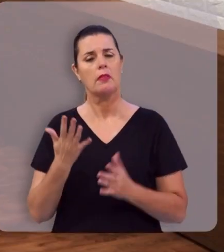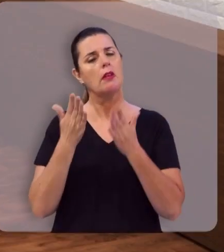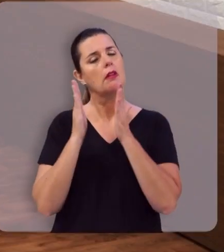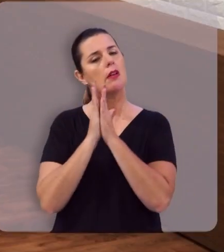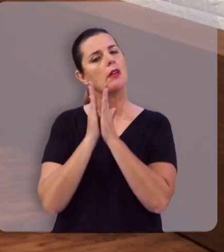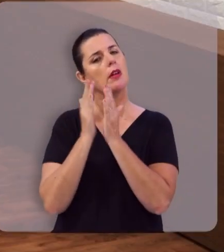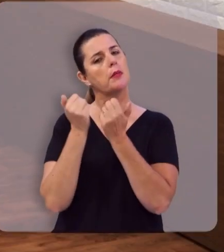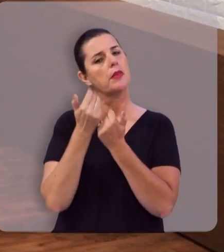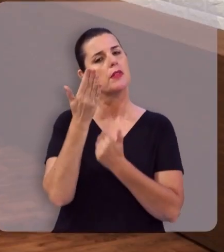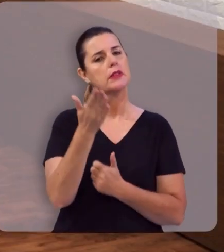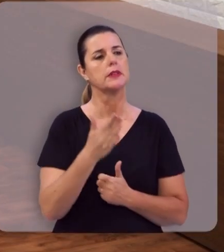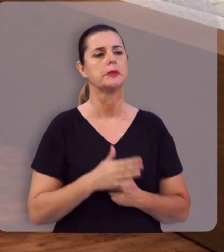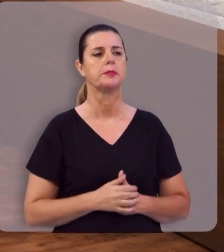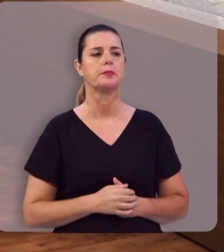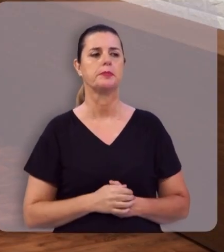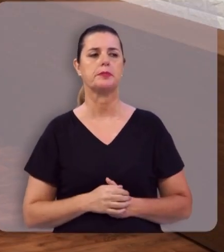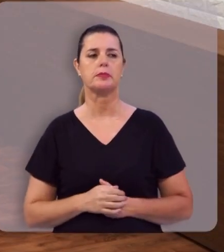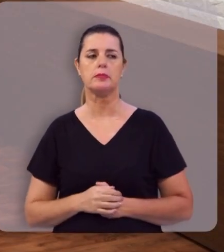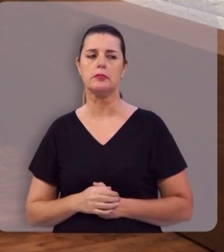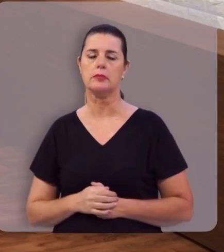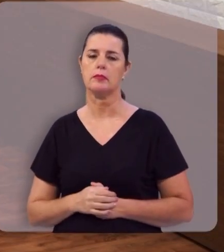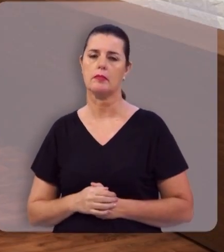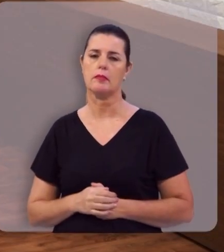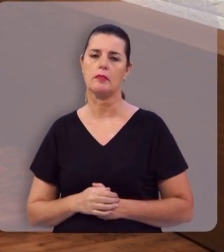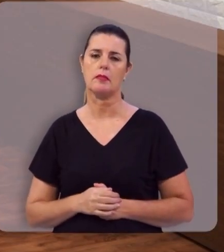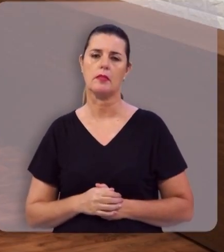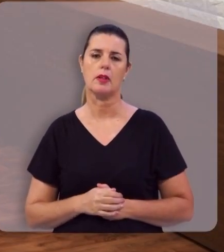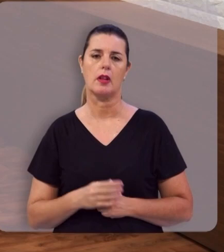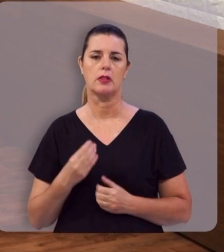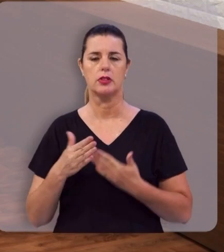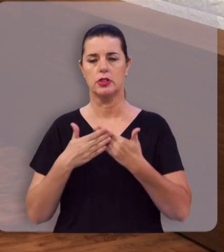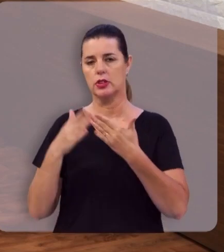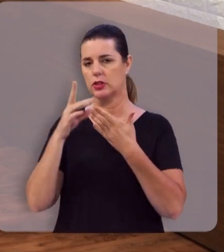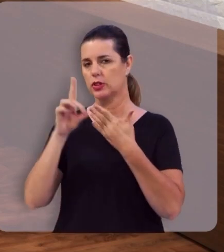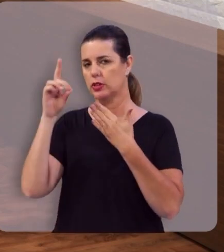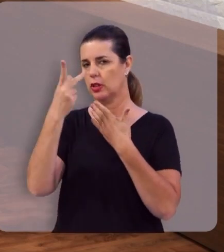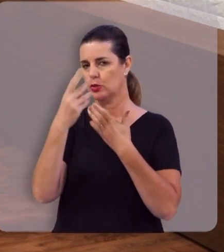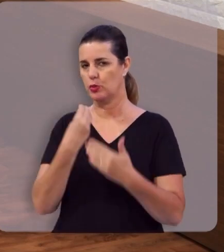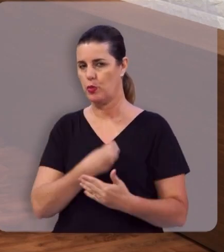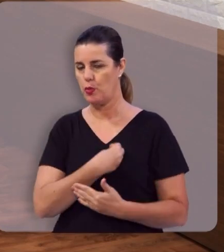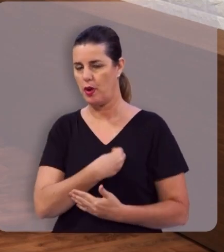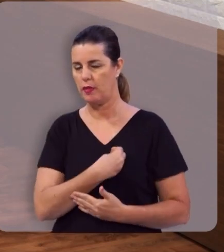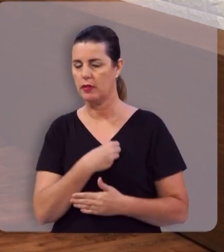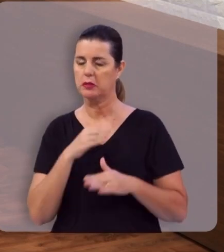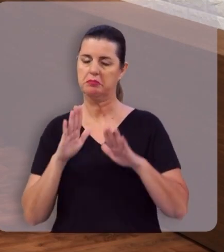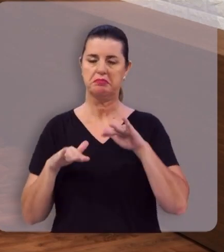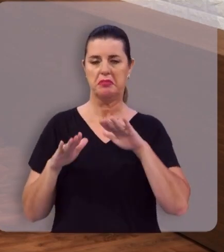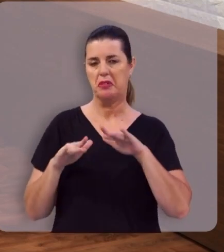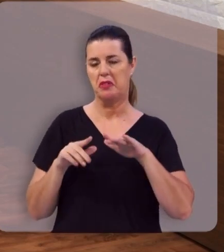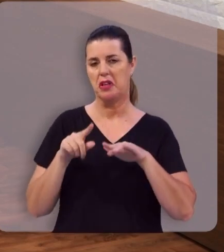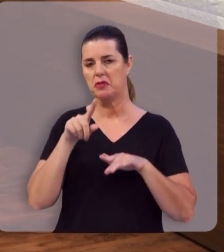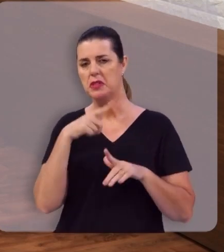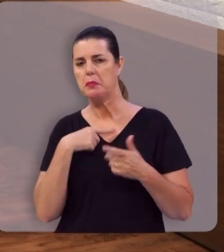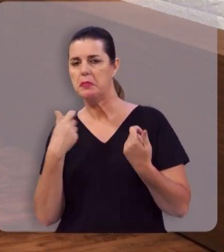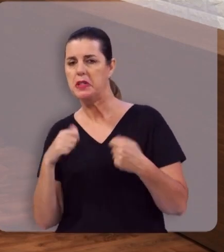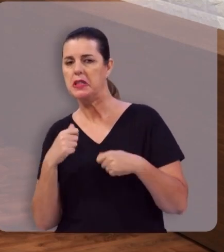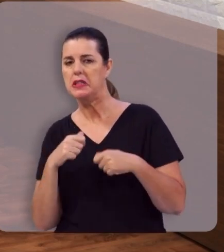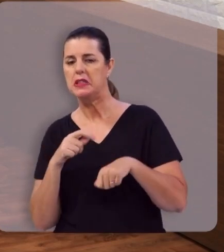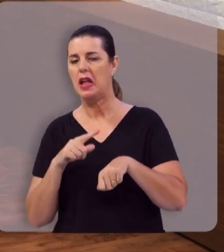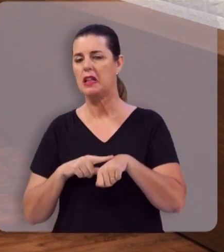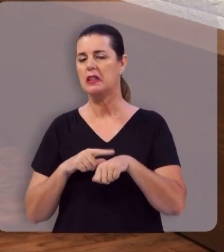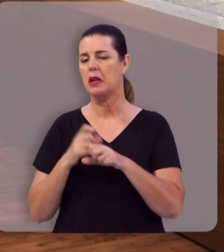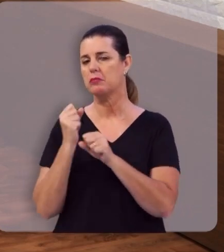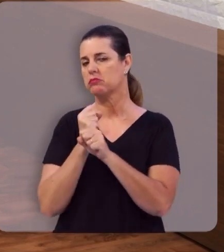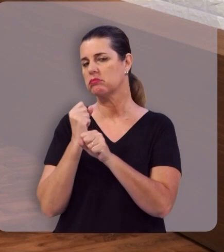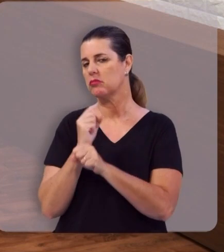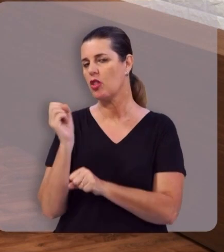quero orar com você, quero colocar a sua vida diante de Deus. Talvez você está precisando desse